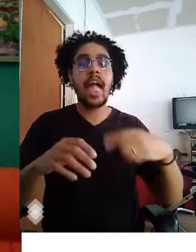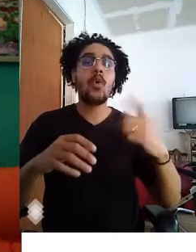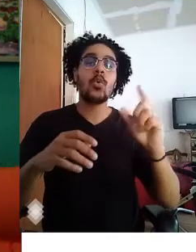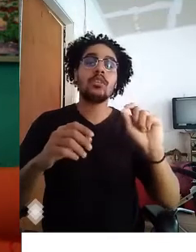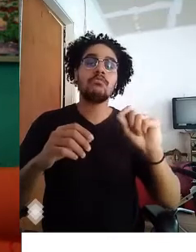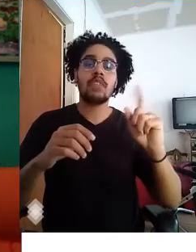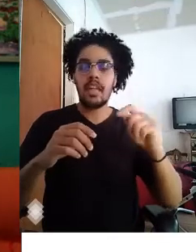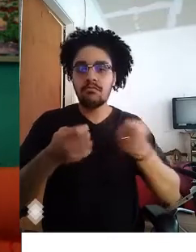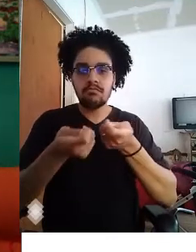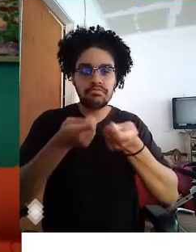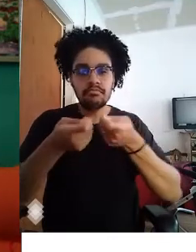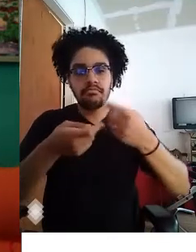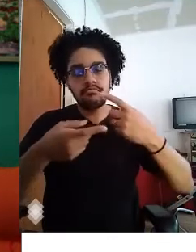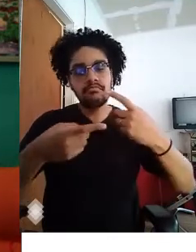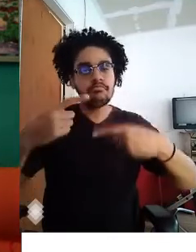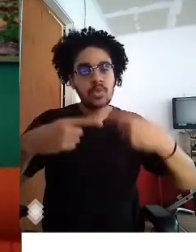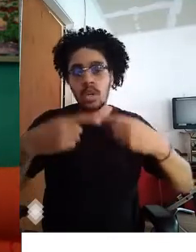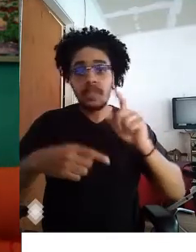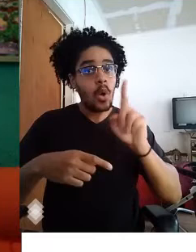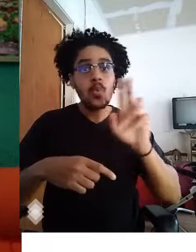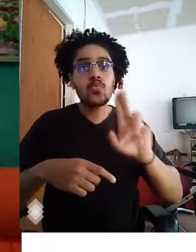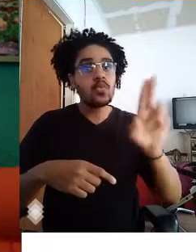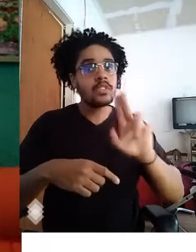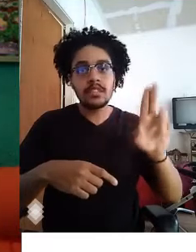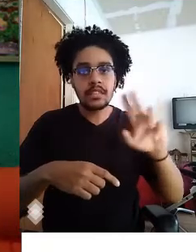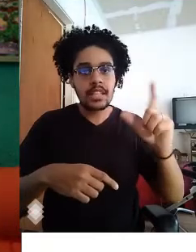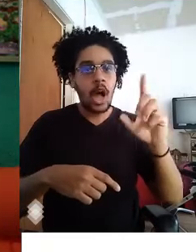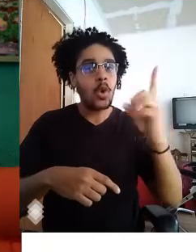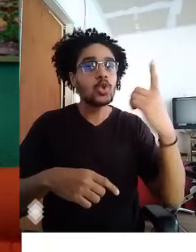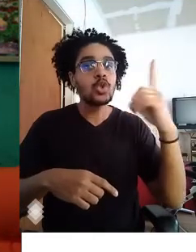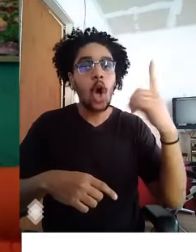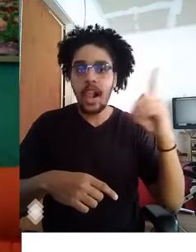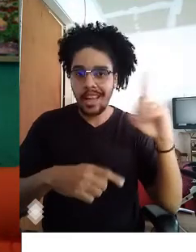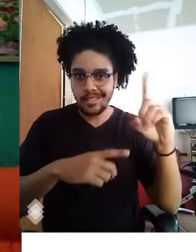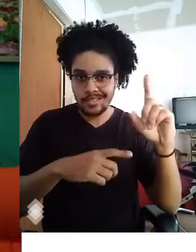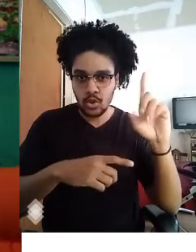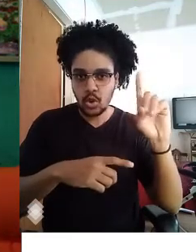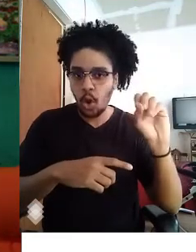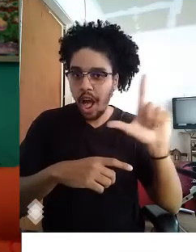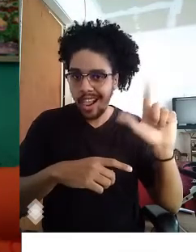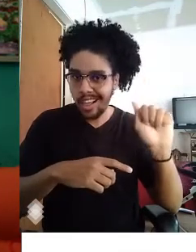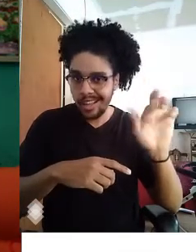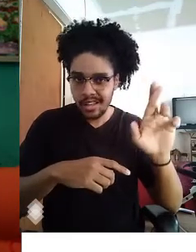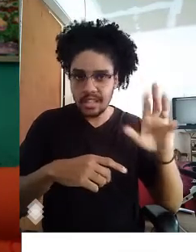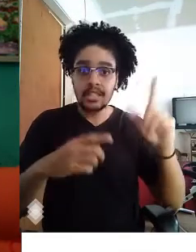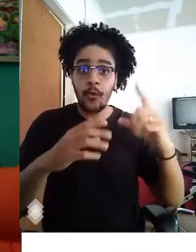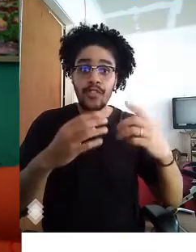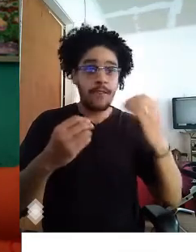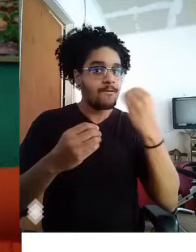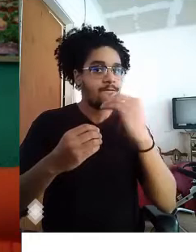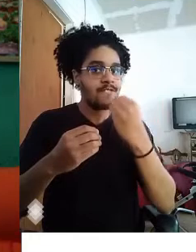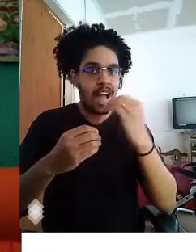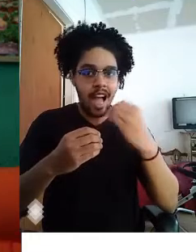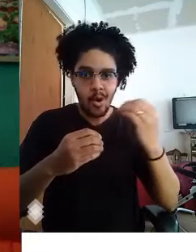negociações bilaterais sem usar o dólar, o que enfraqueceria a economia norte-americana. Outro